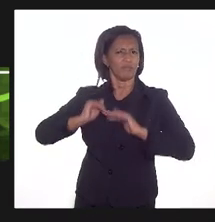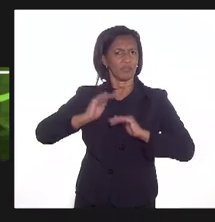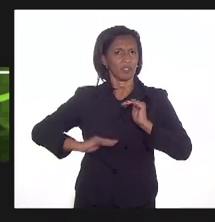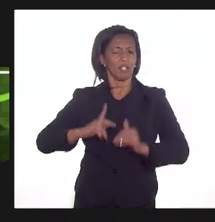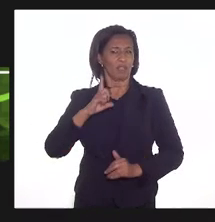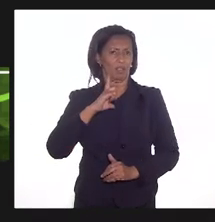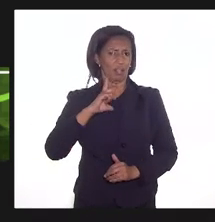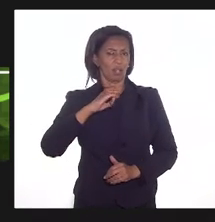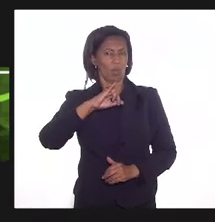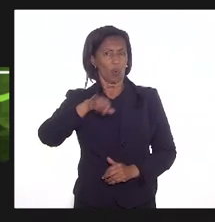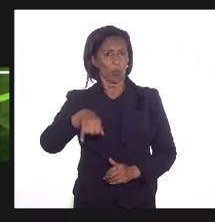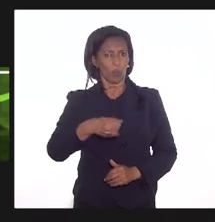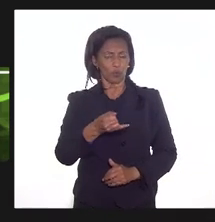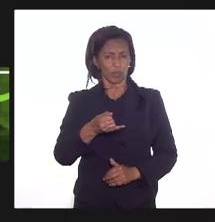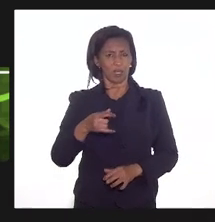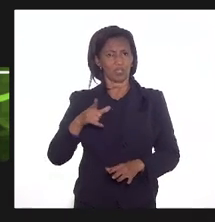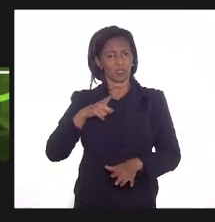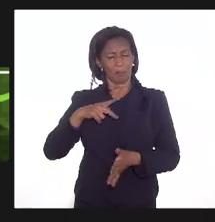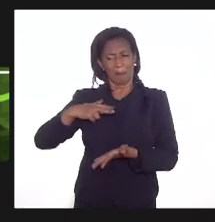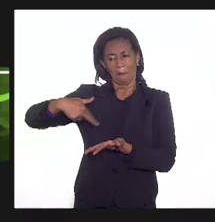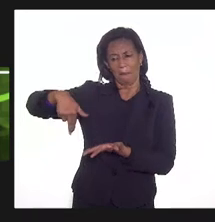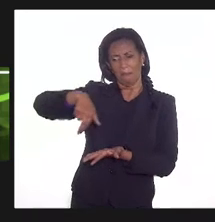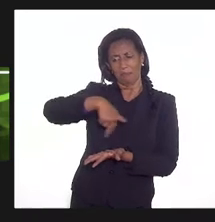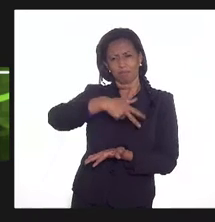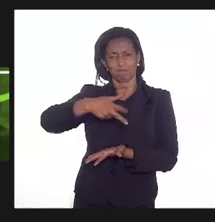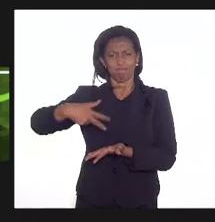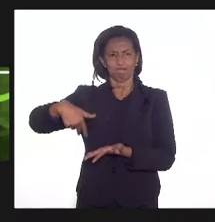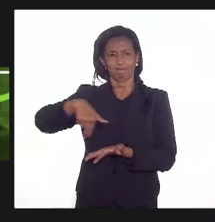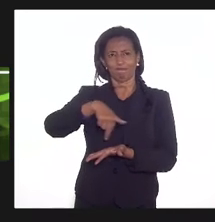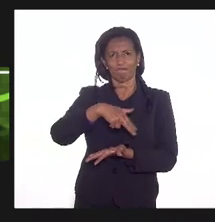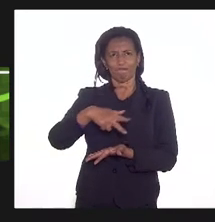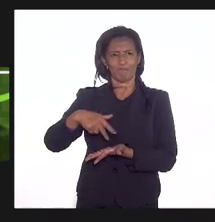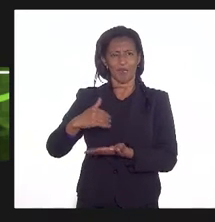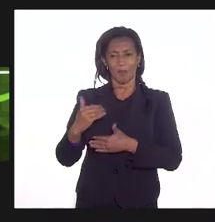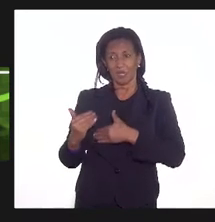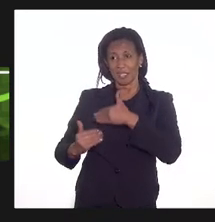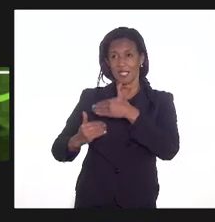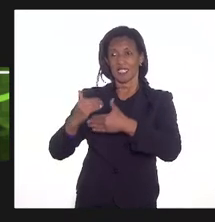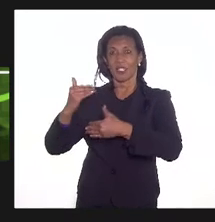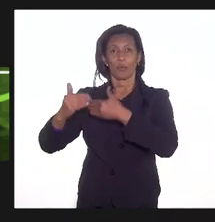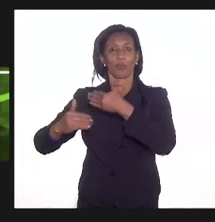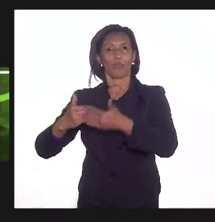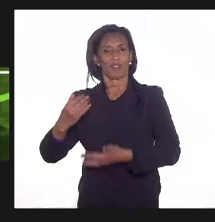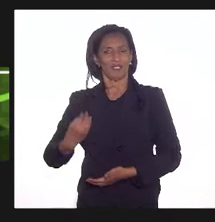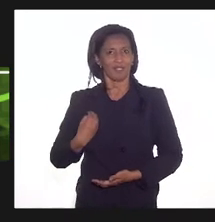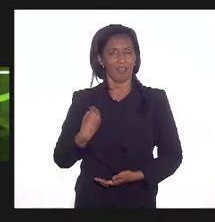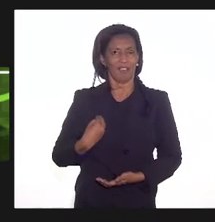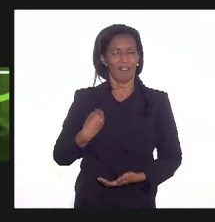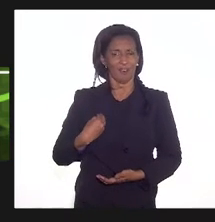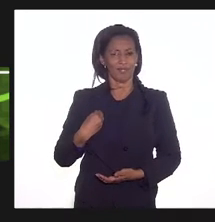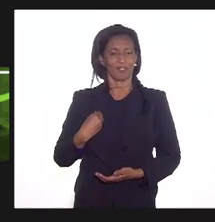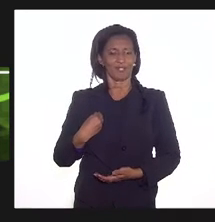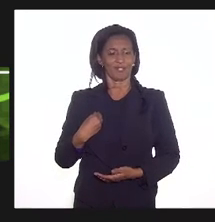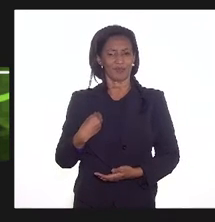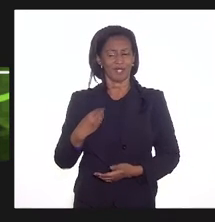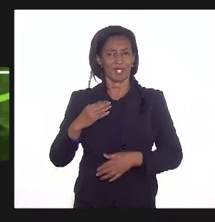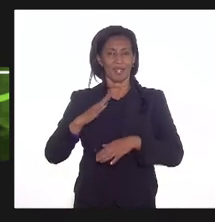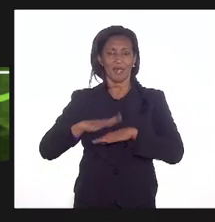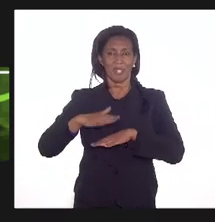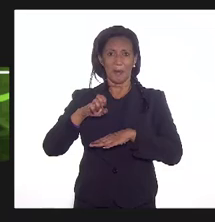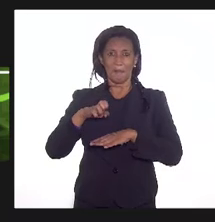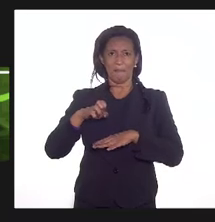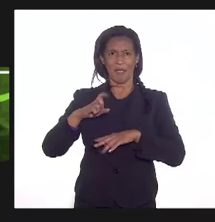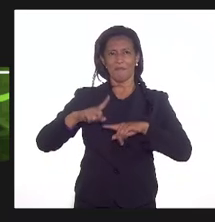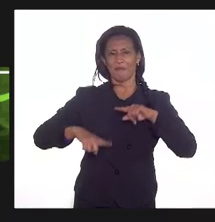também ao corpo de baile a gente prepara os bailarinos para seguirem e dar sequência a esse esse bem imaterial